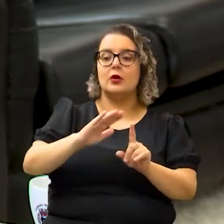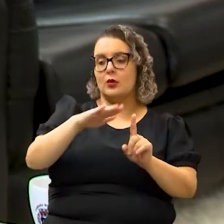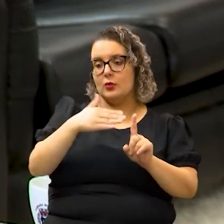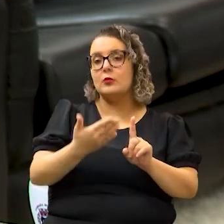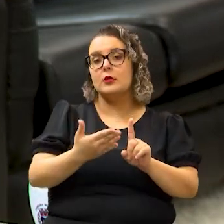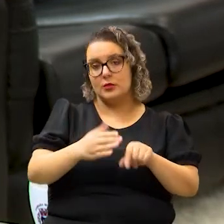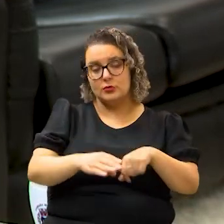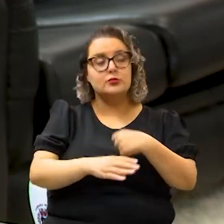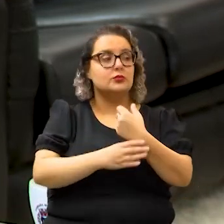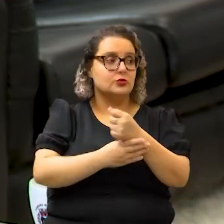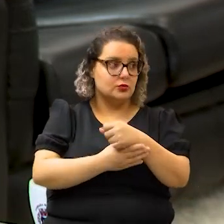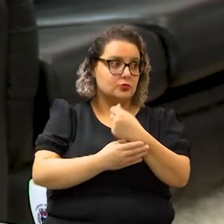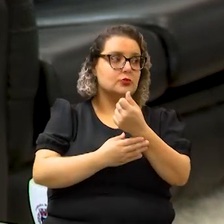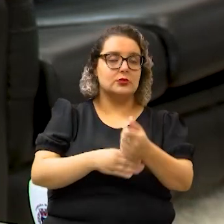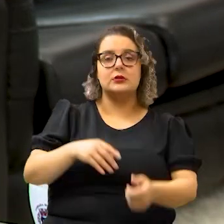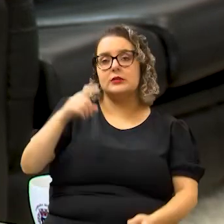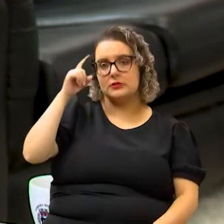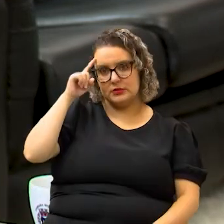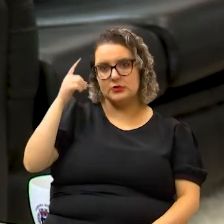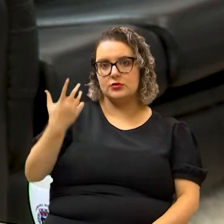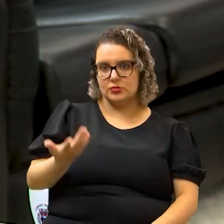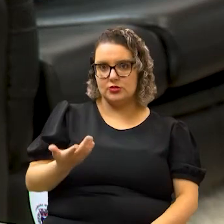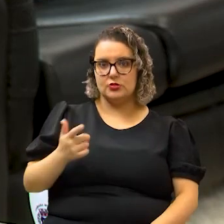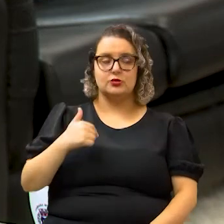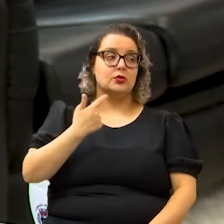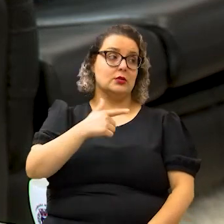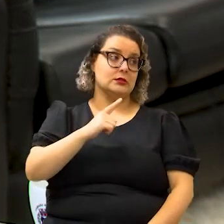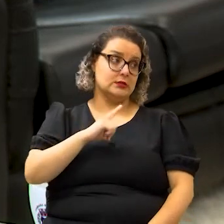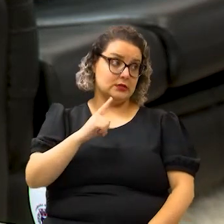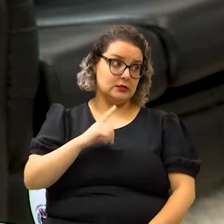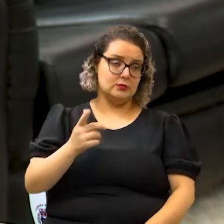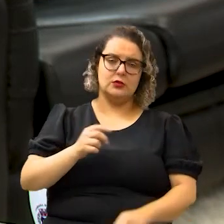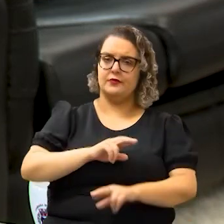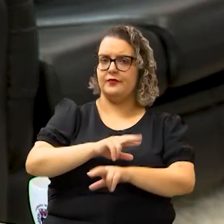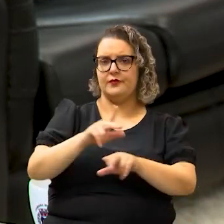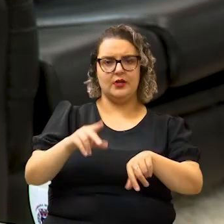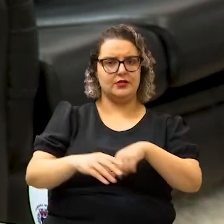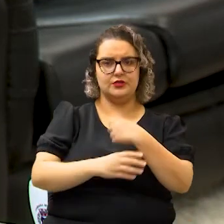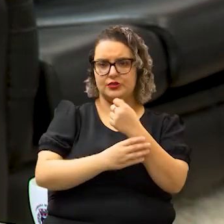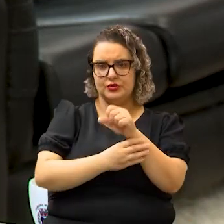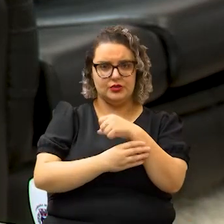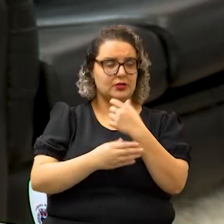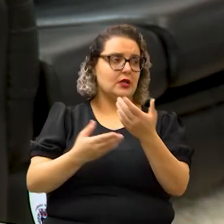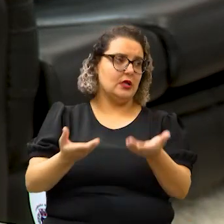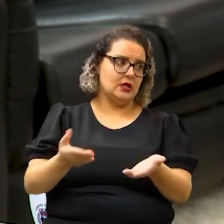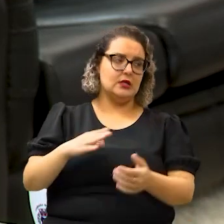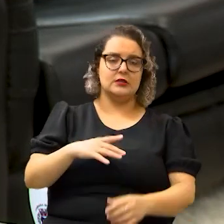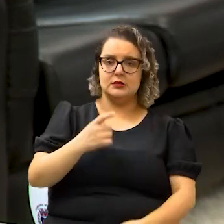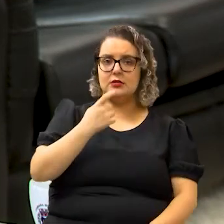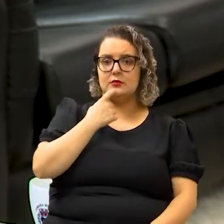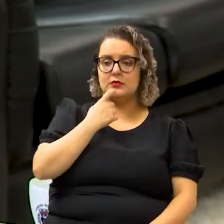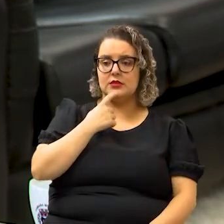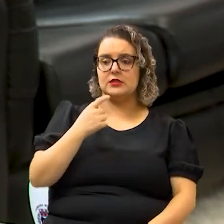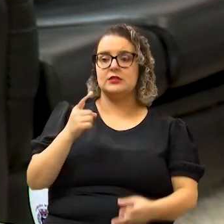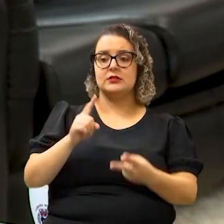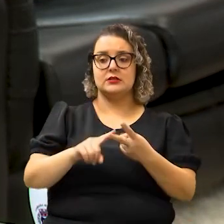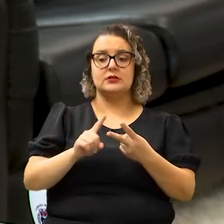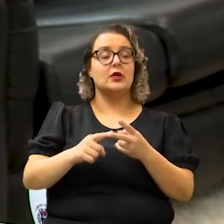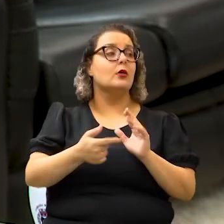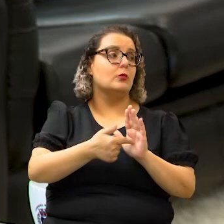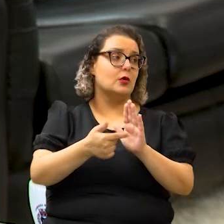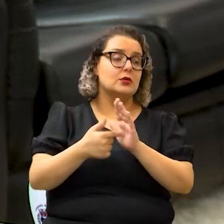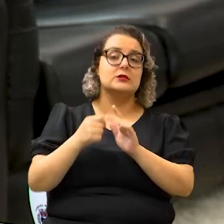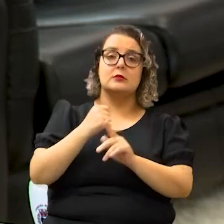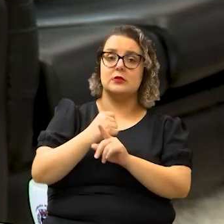primeiro, era homenagear os fisioterapeutas por essa data. Nós temos milhares de fisioterapeutas aqui em Campinas.